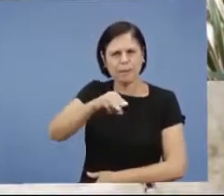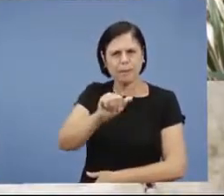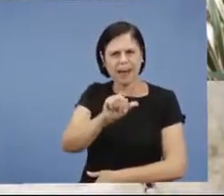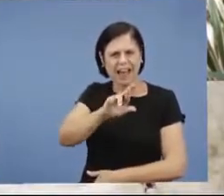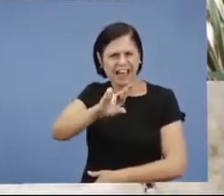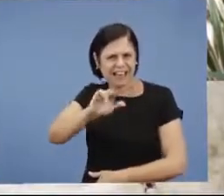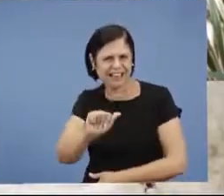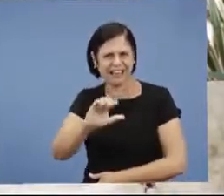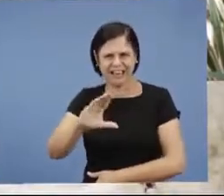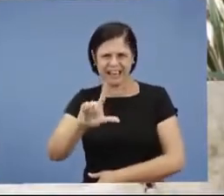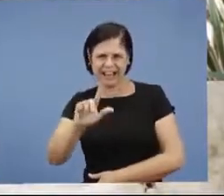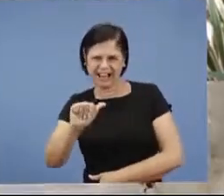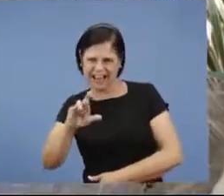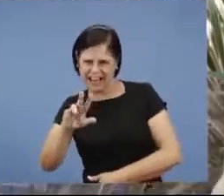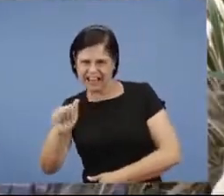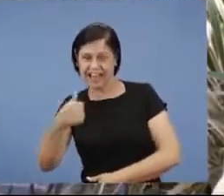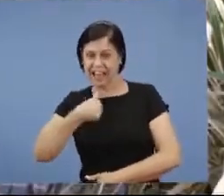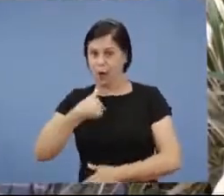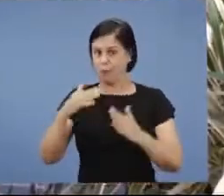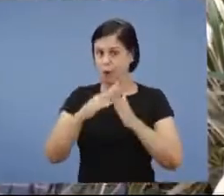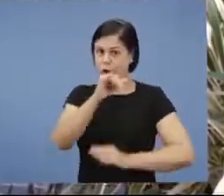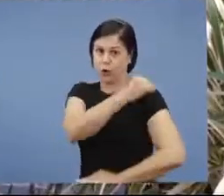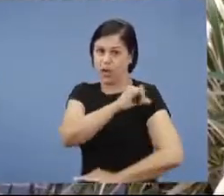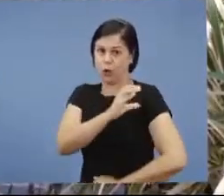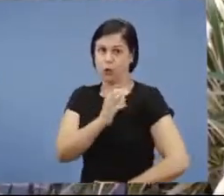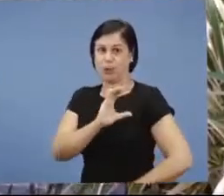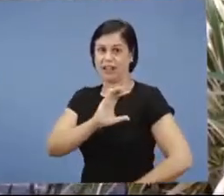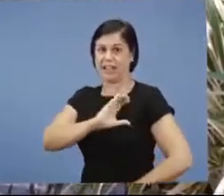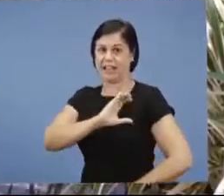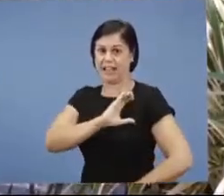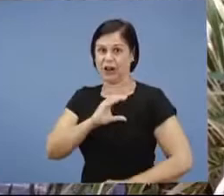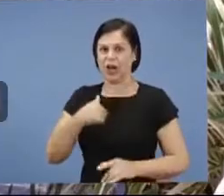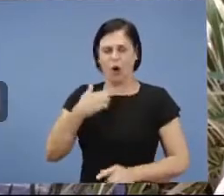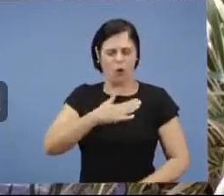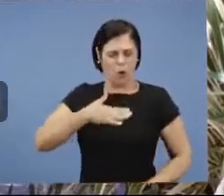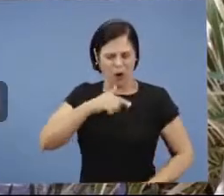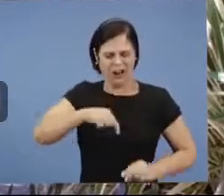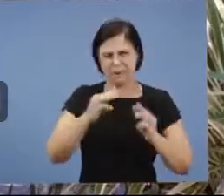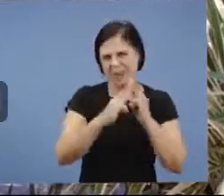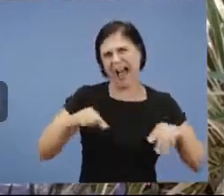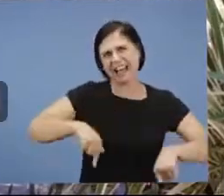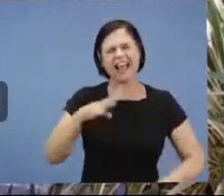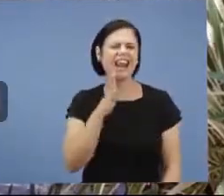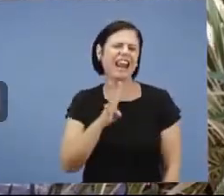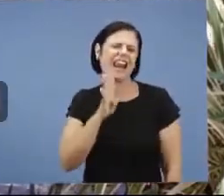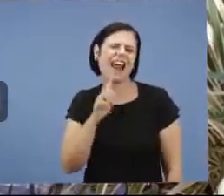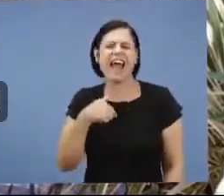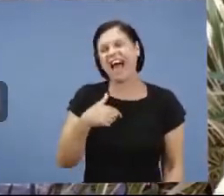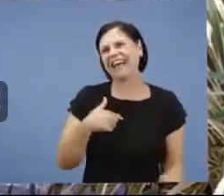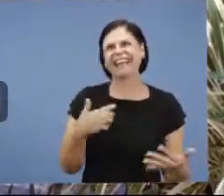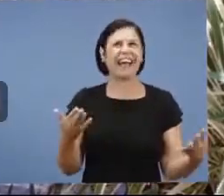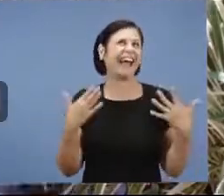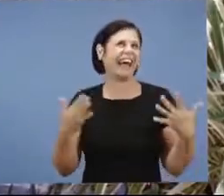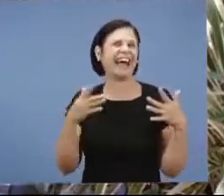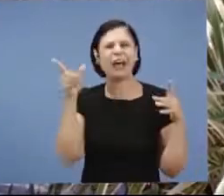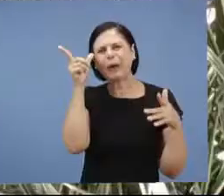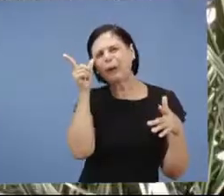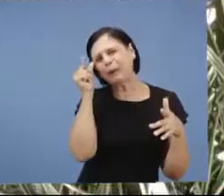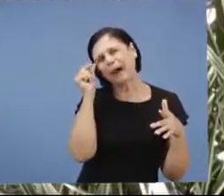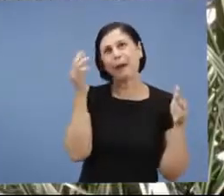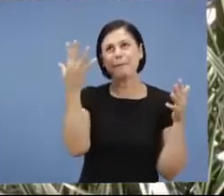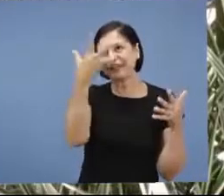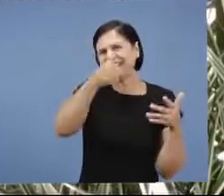e eu tô gostando aqui do Manaim, por causa que aqui é muito legal, aqui é bem refrescante, é muito